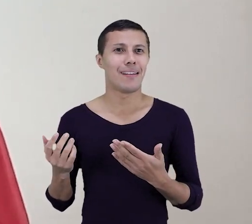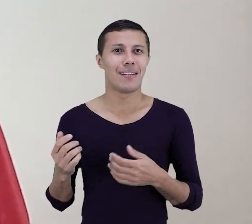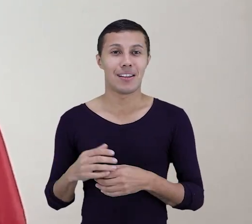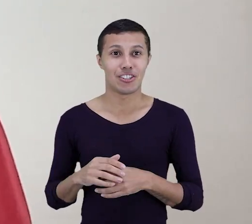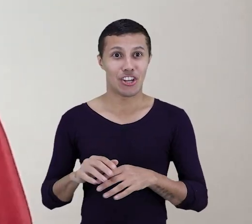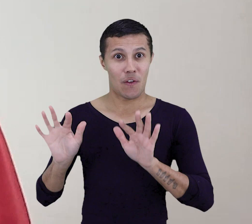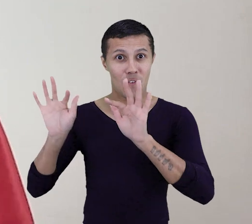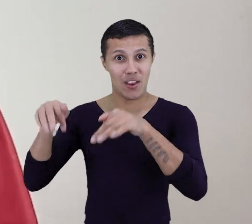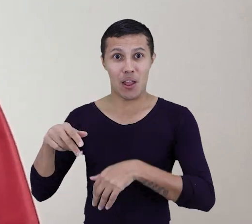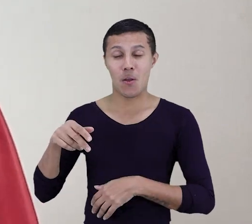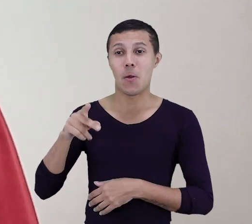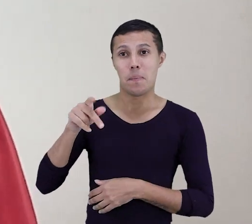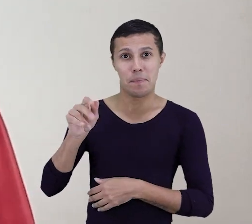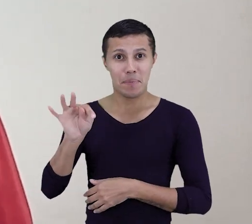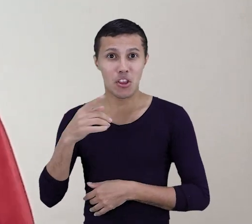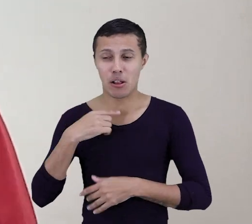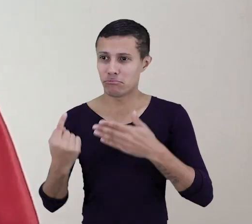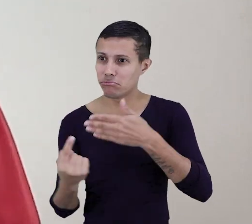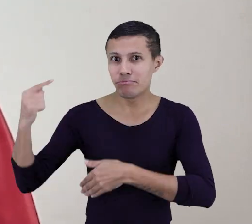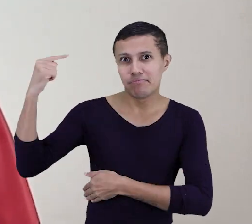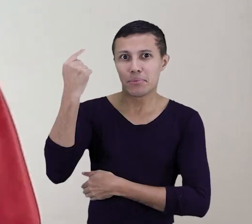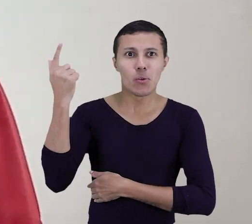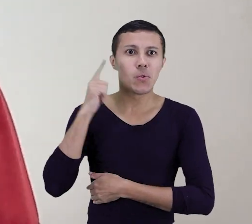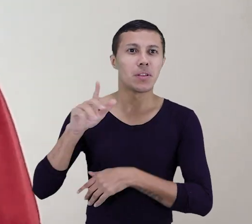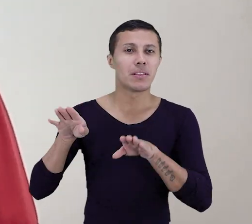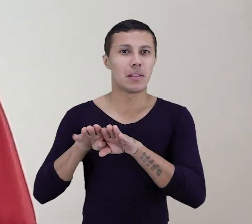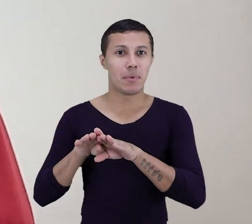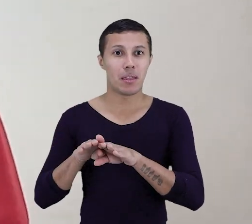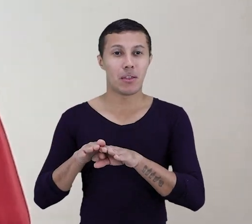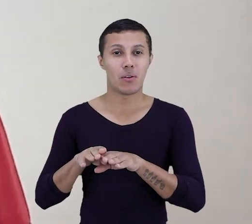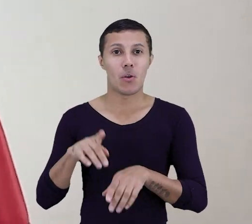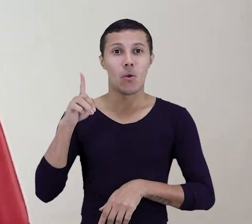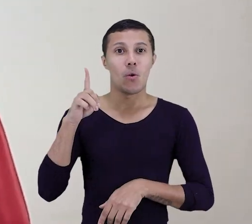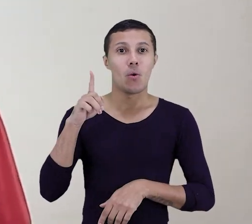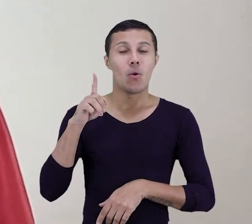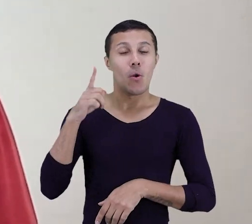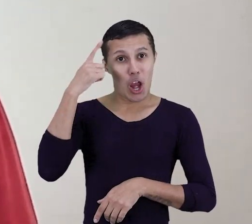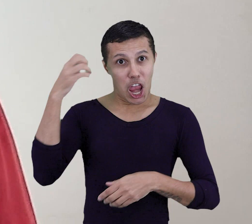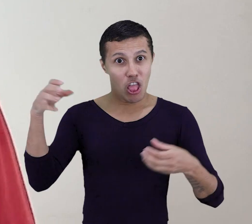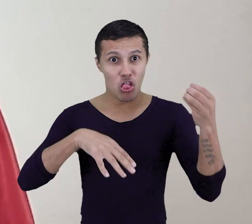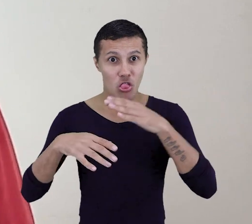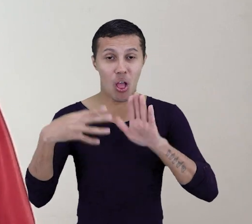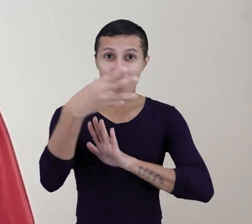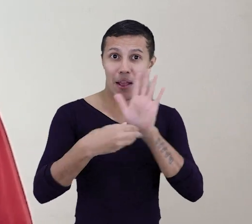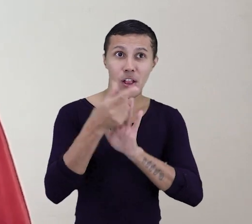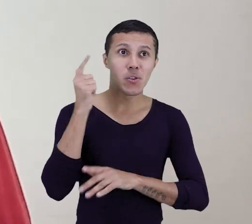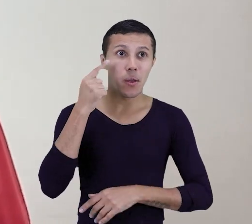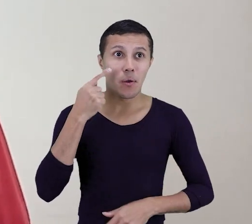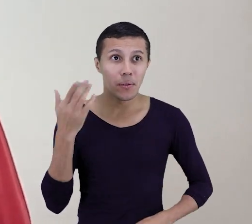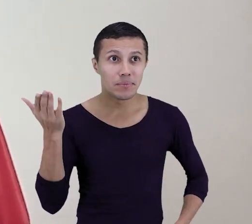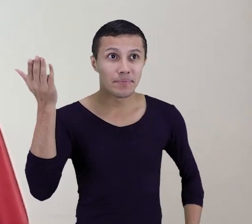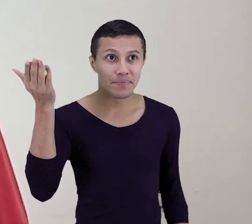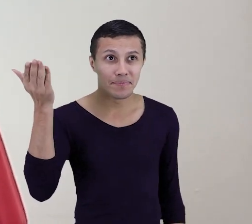na etapa final do pitch, nós ficamos em primeiro lugar. O Inova Amazônia possibilitou participar do Bossa Summit, que é um